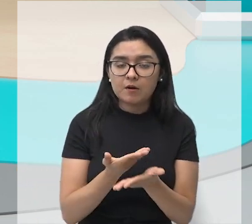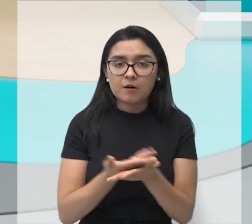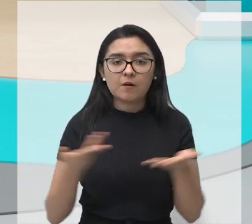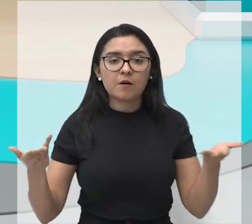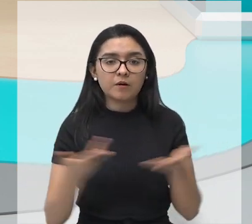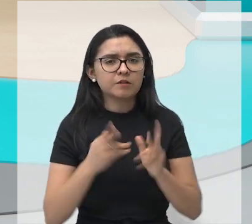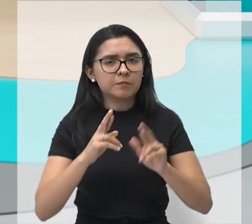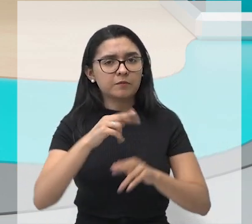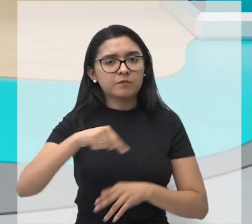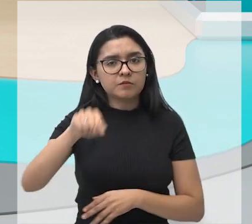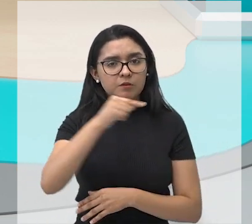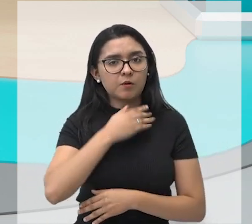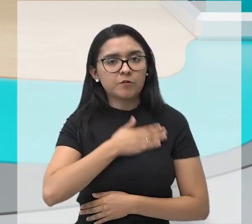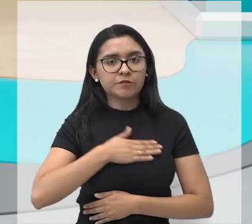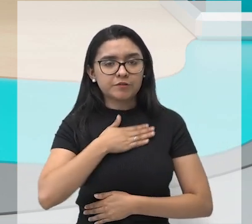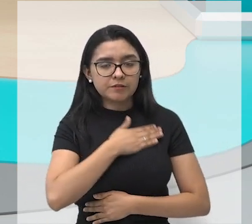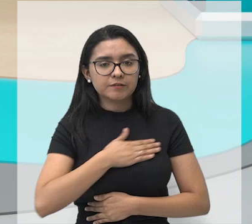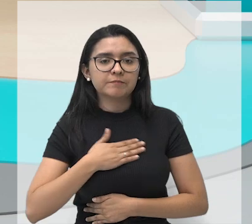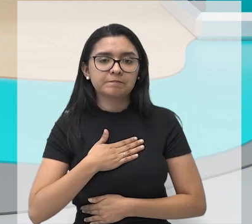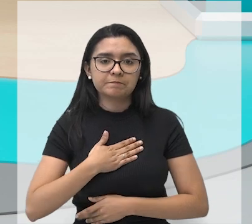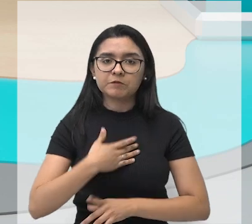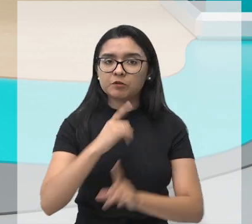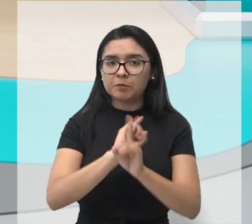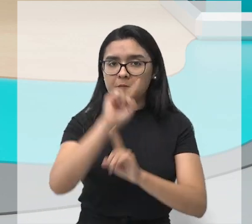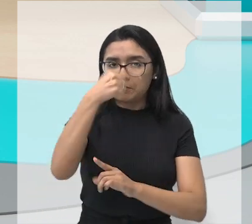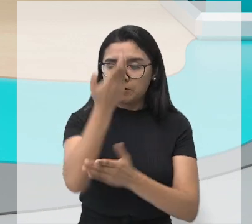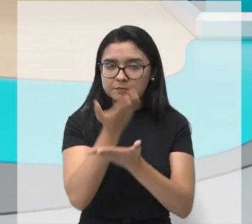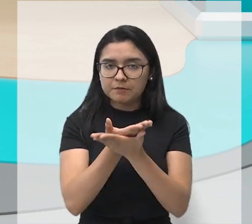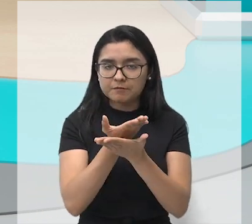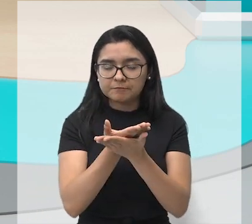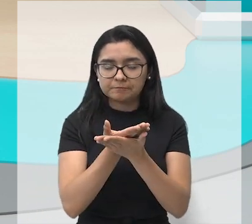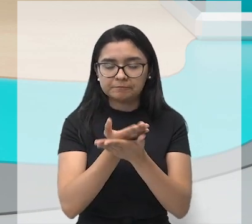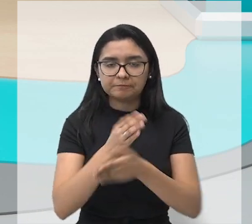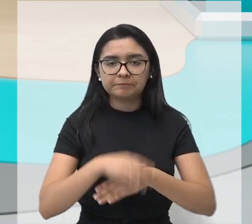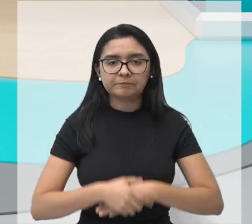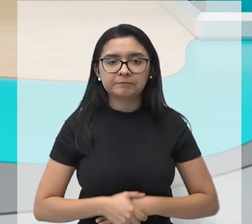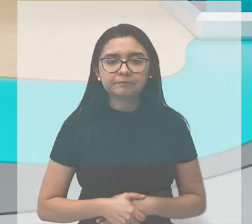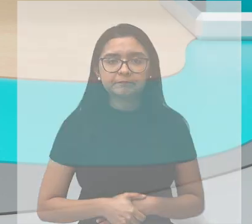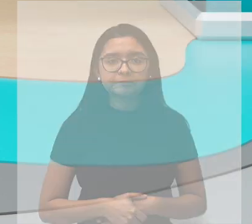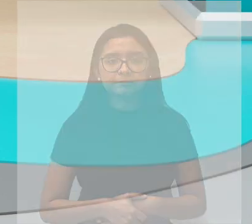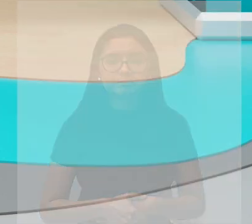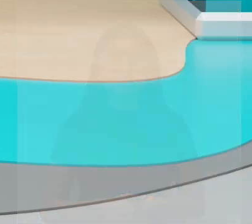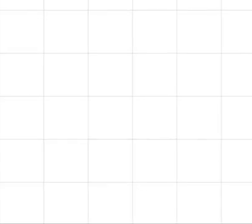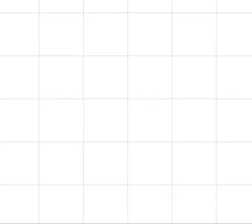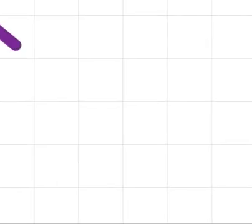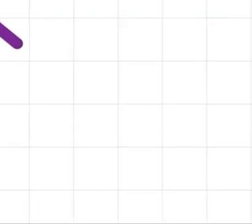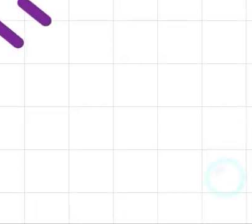aula por aqui, espero que vocês tenham gostado e a gente se encontra numa próxima oportunidade.